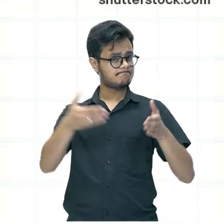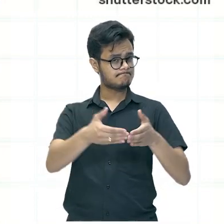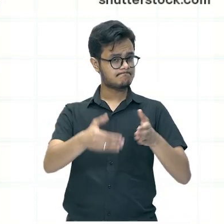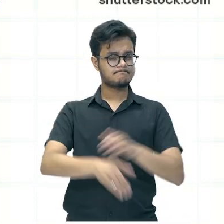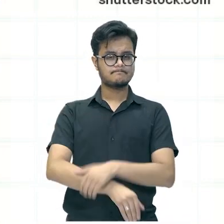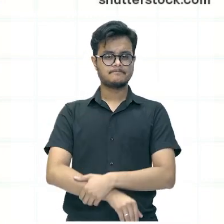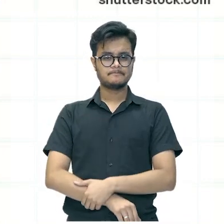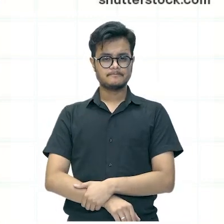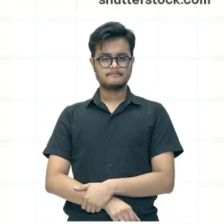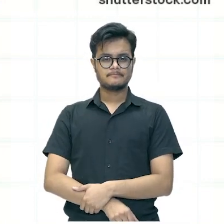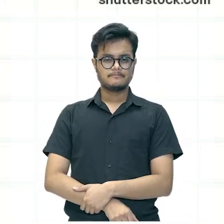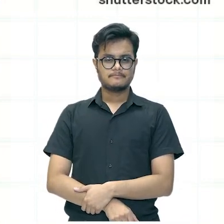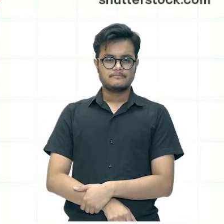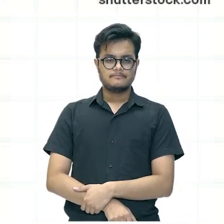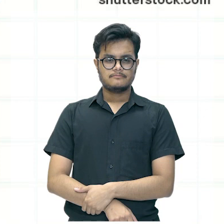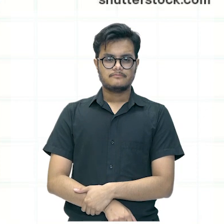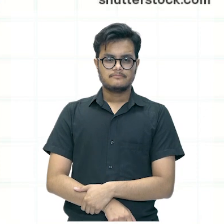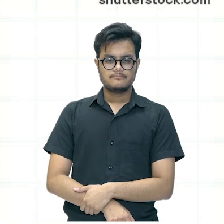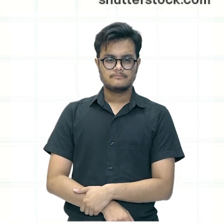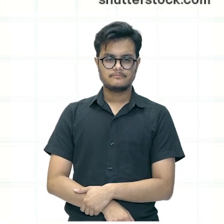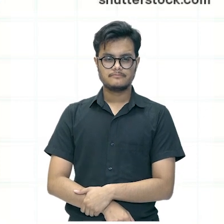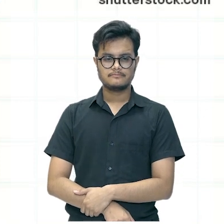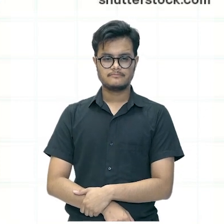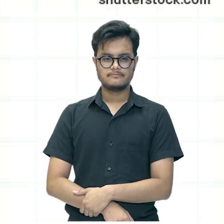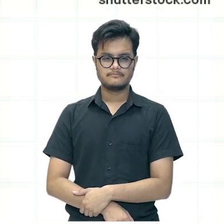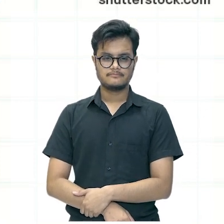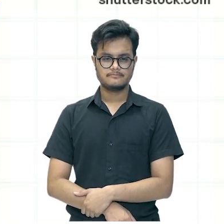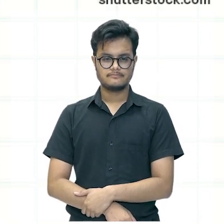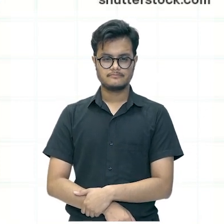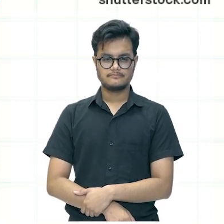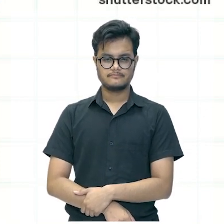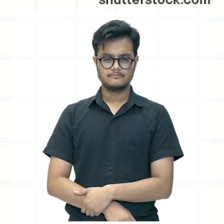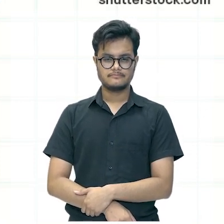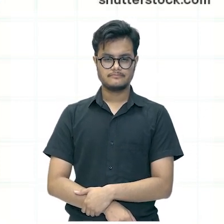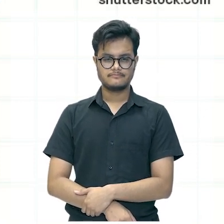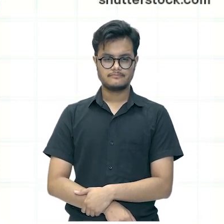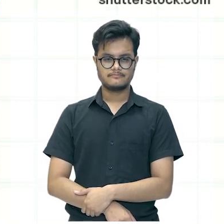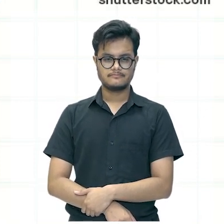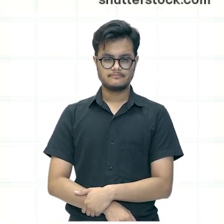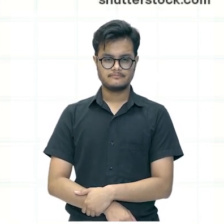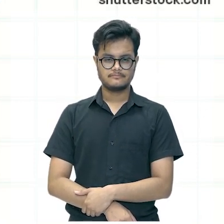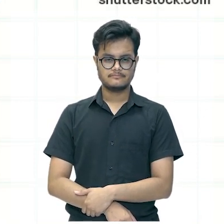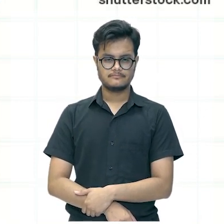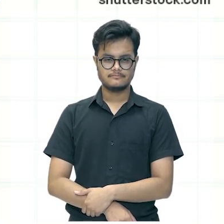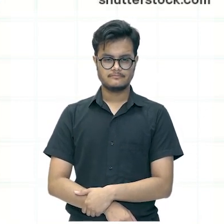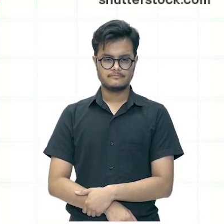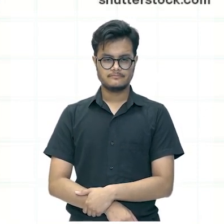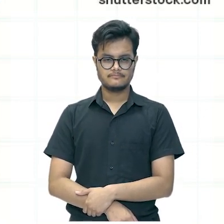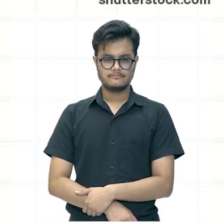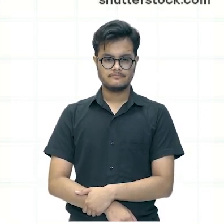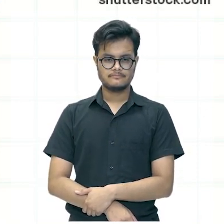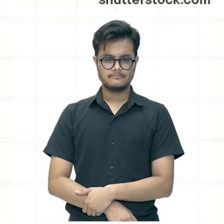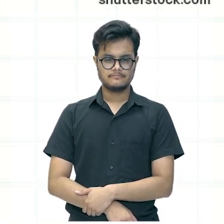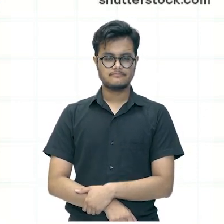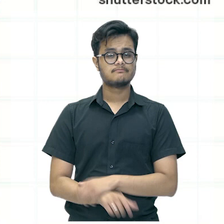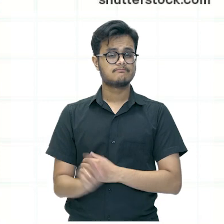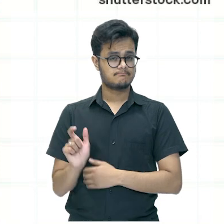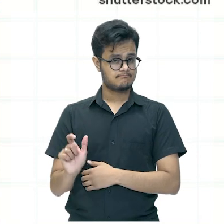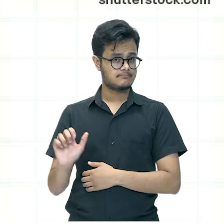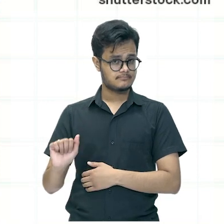Tá em azulzinho. O que mais? That causes a persistent, novamente a palavra aqui, ó.